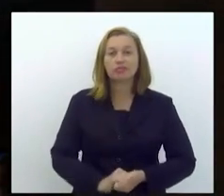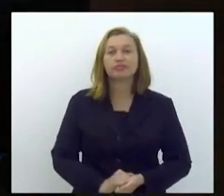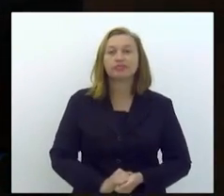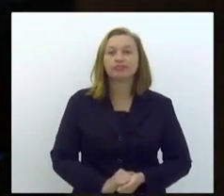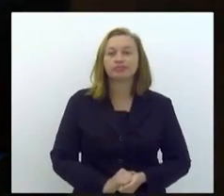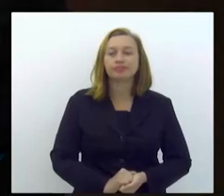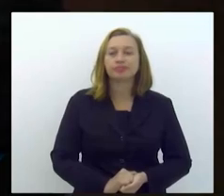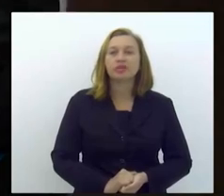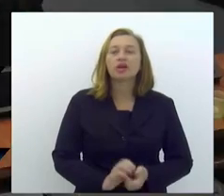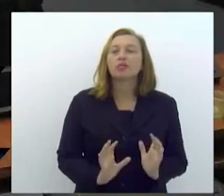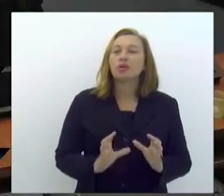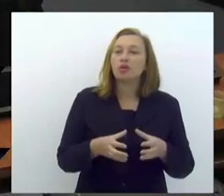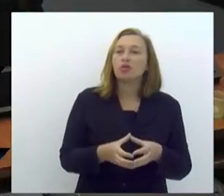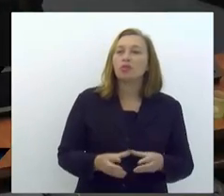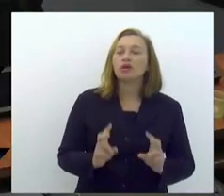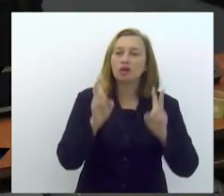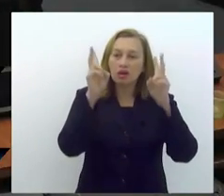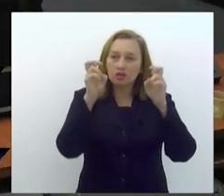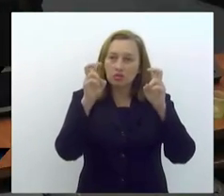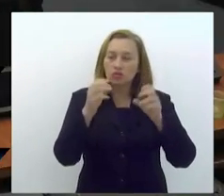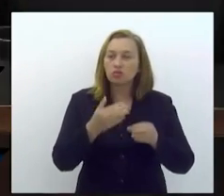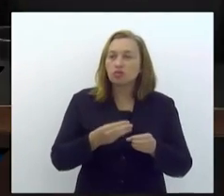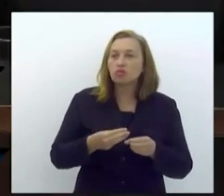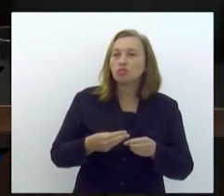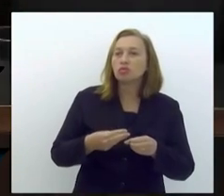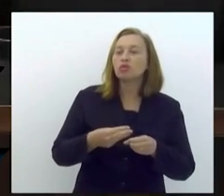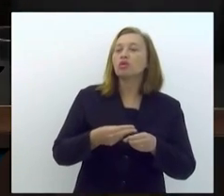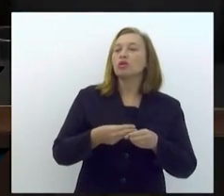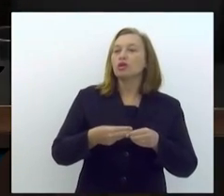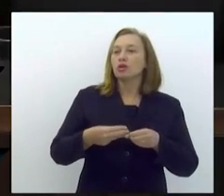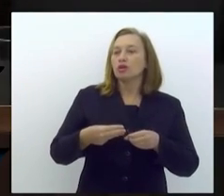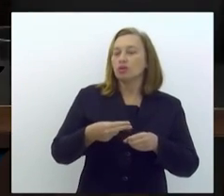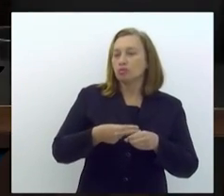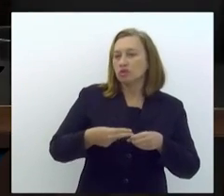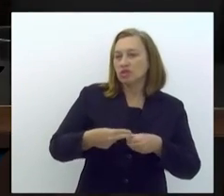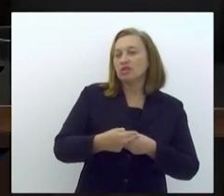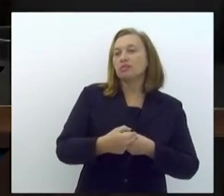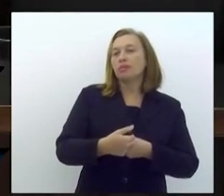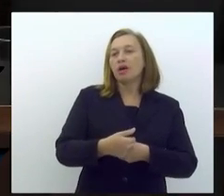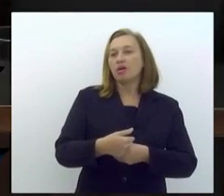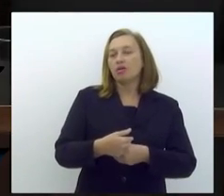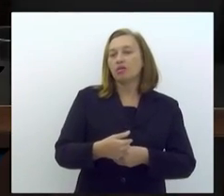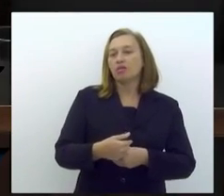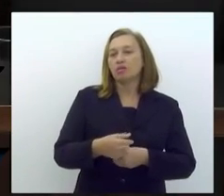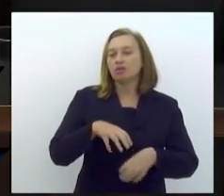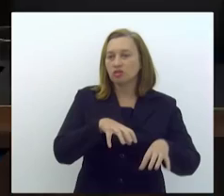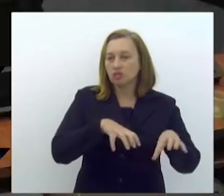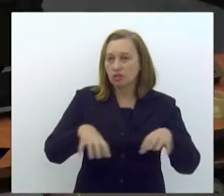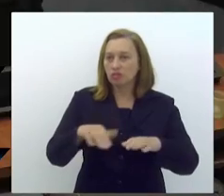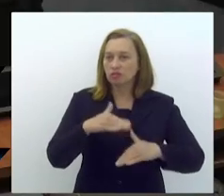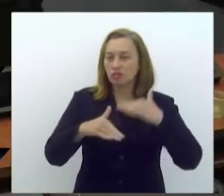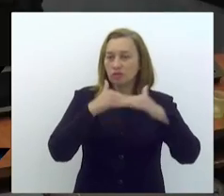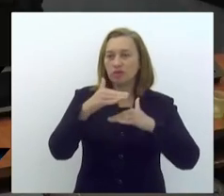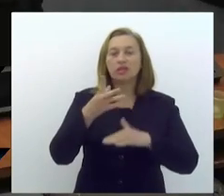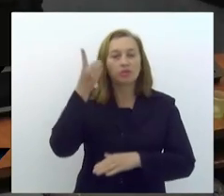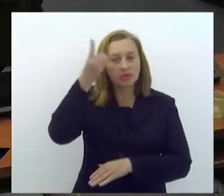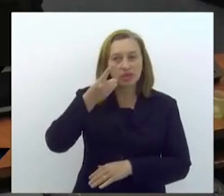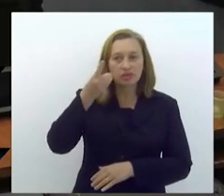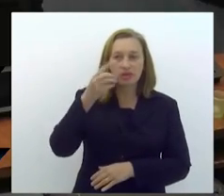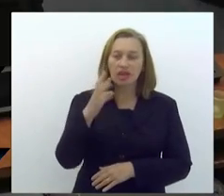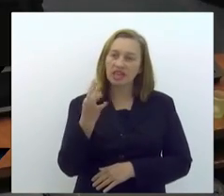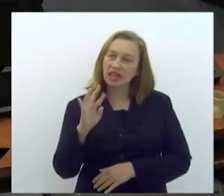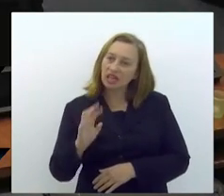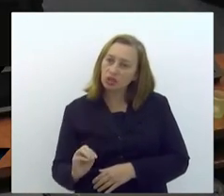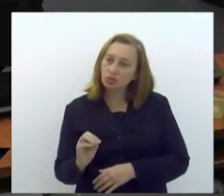pela comissão de assuntos municipais nesse momento Regional Deputado Renato Machado deputado